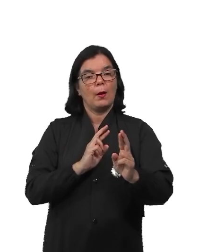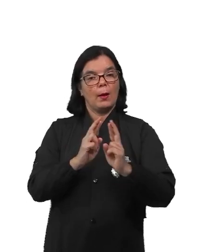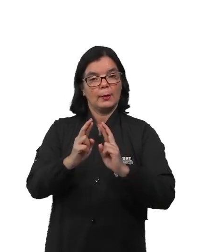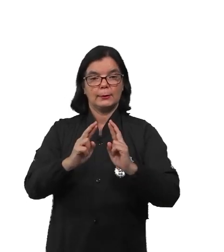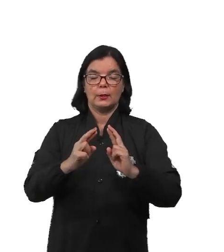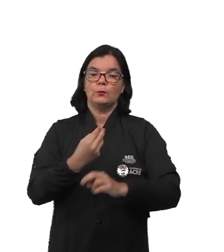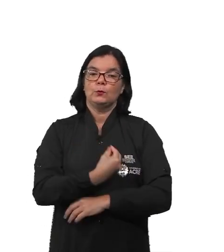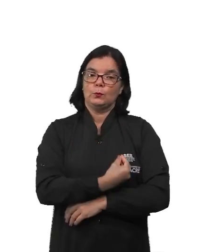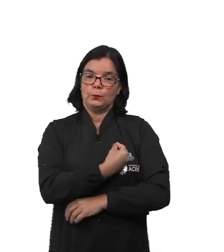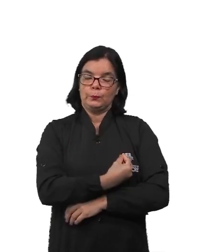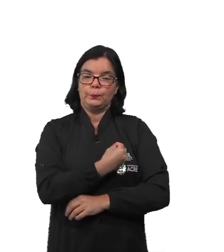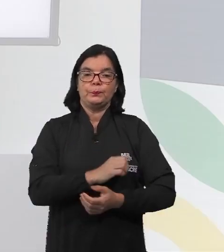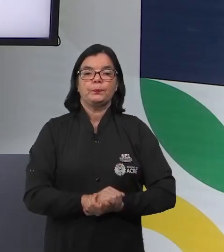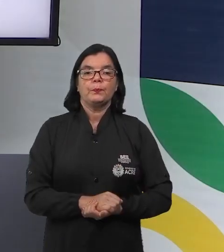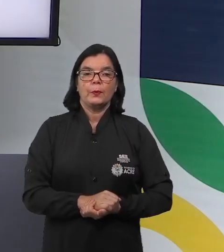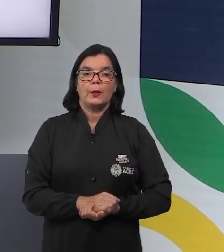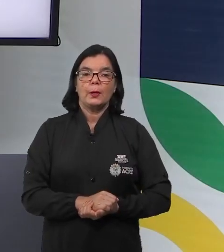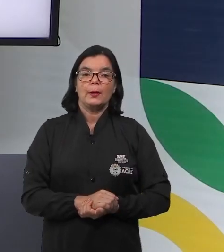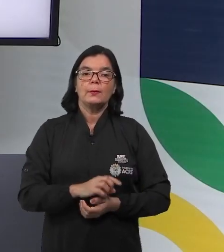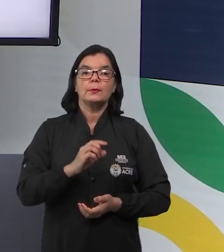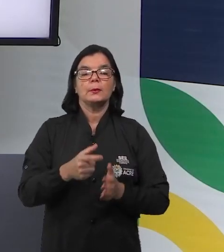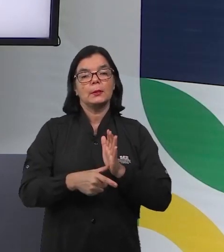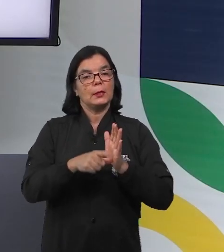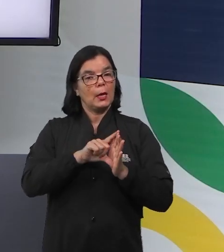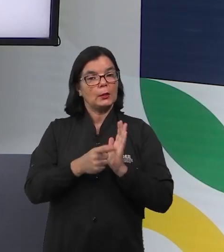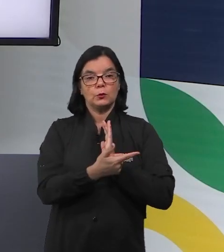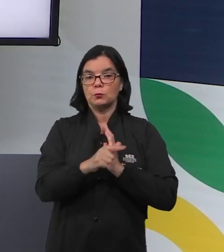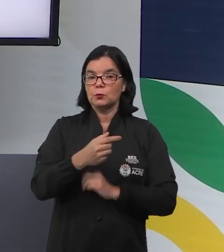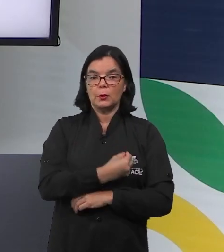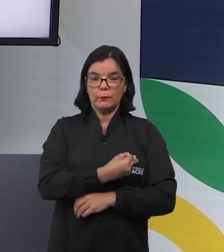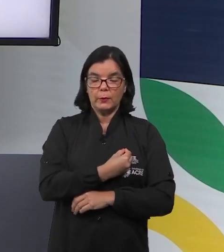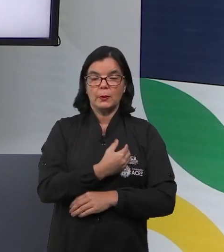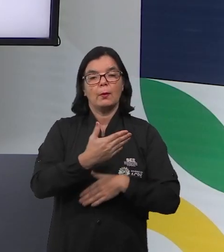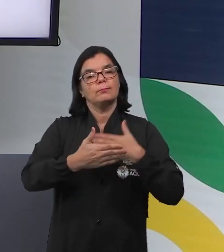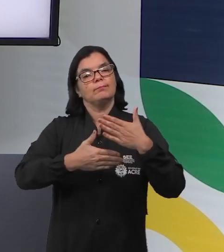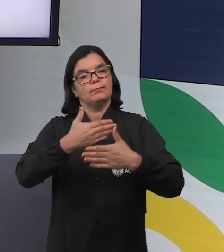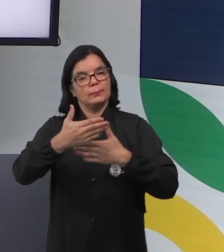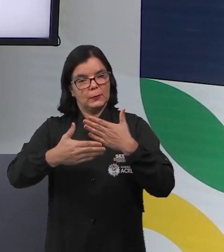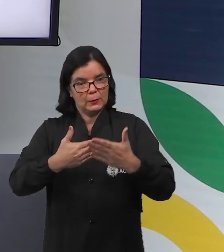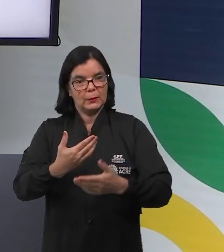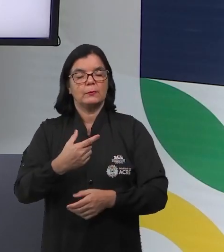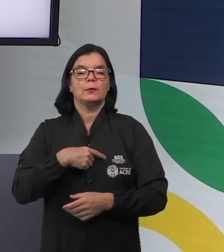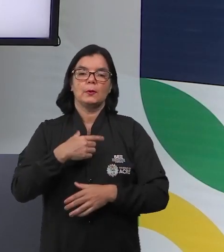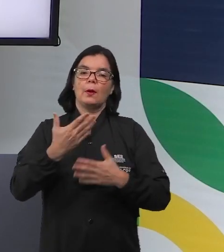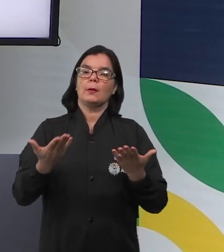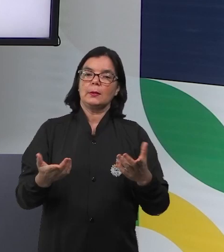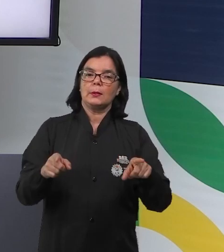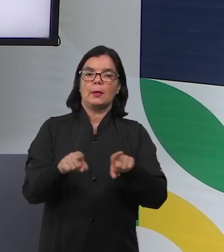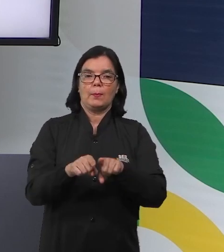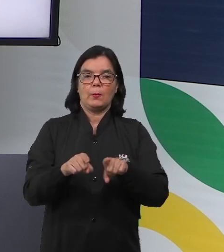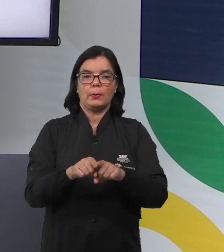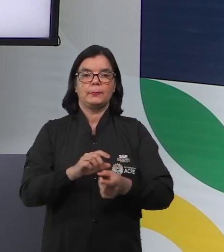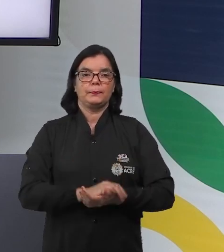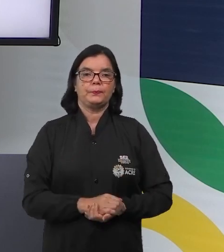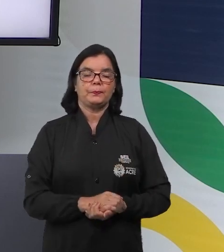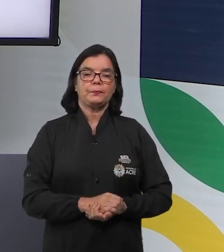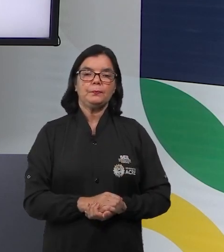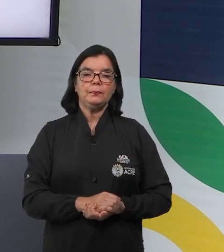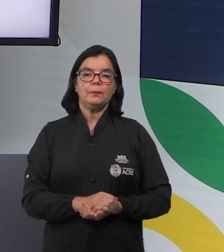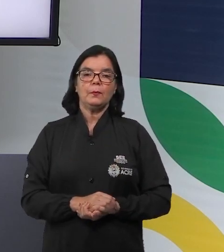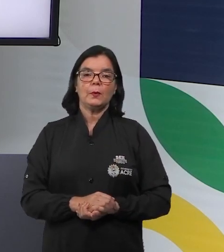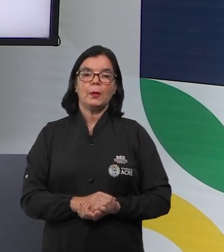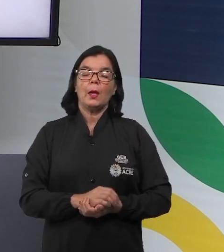humana, tá certo? Sucessão ecológica é isso, o que antes não tinha vida, acabou desenvolvendo uma certa